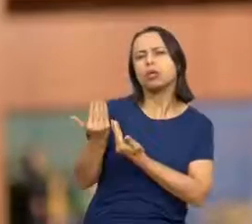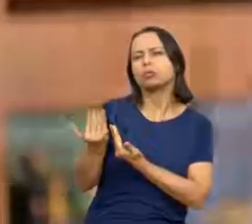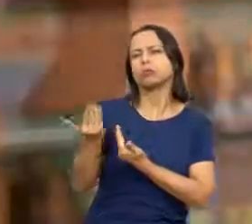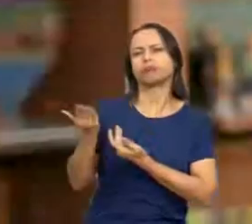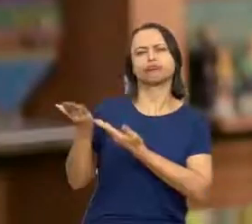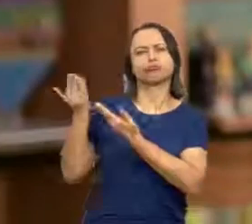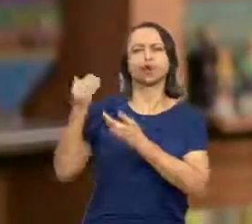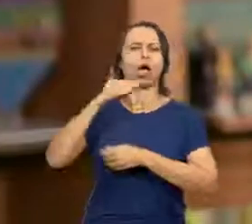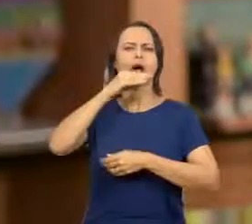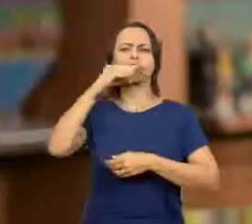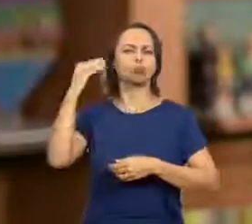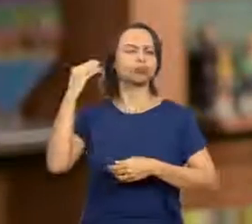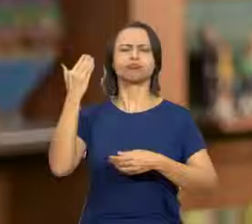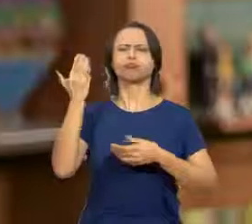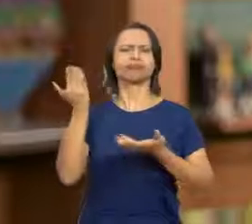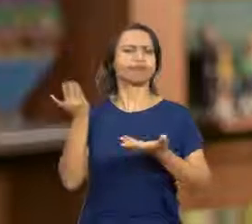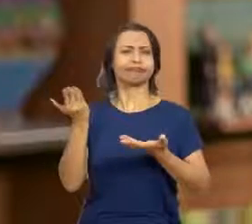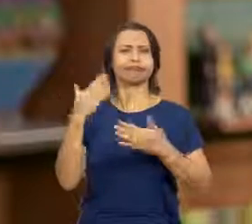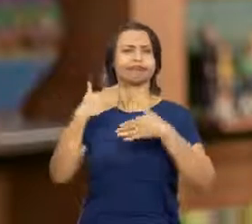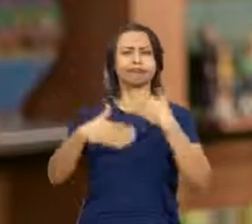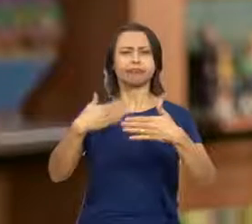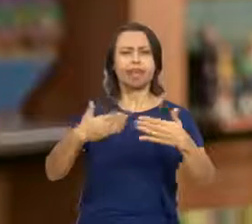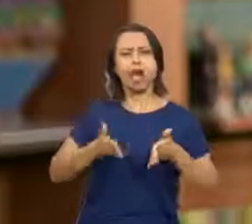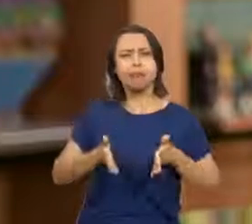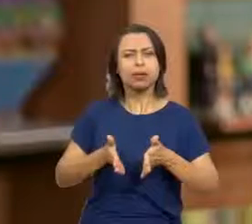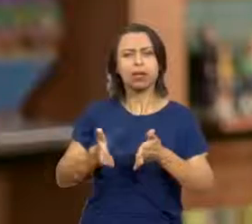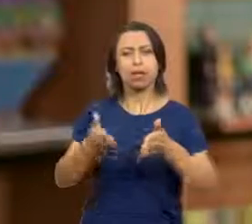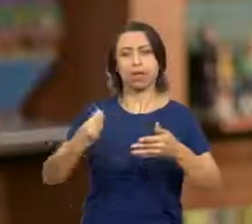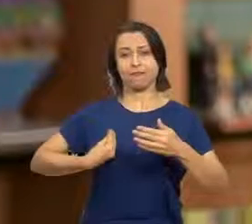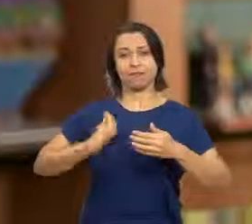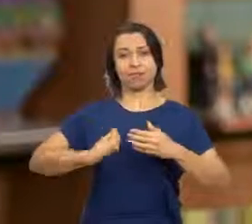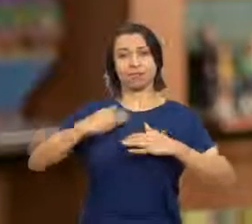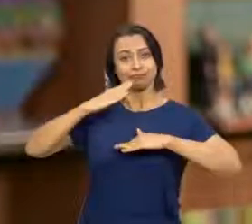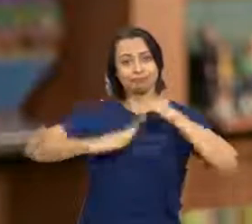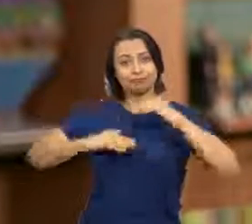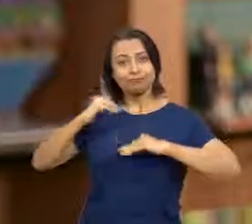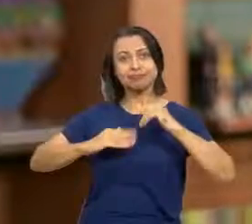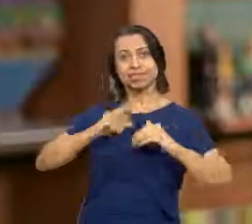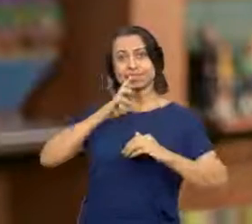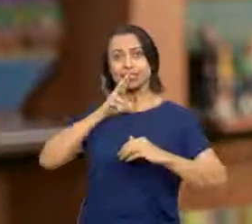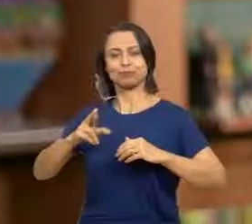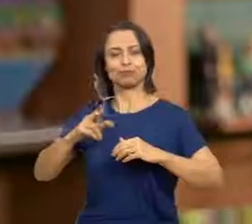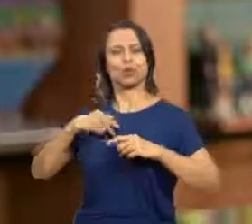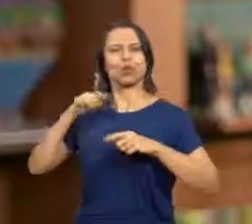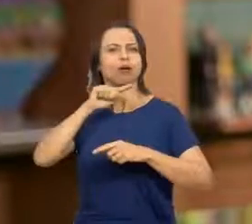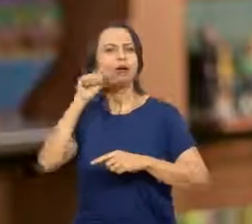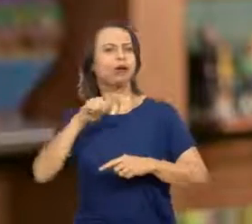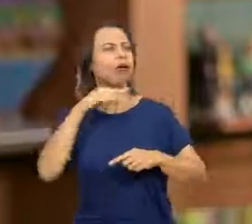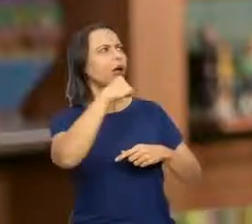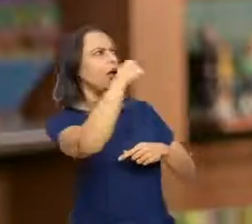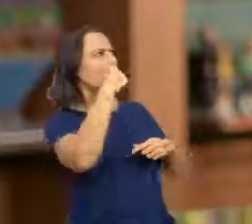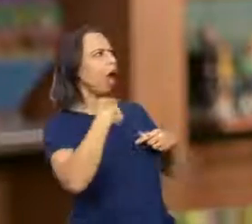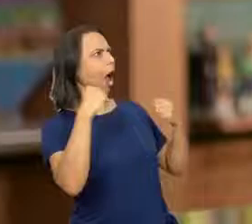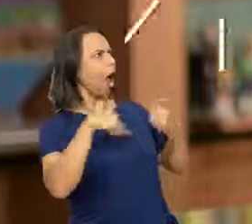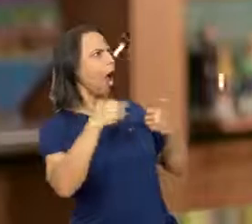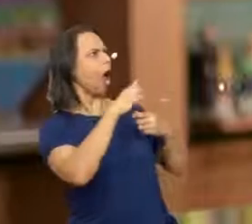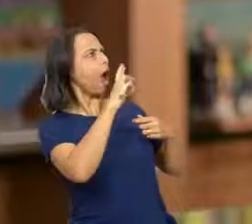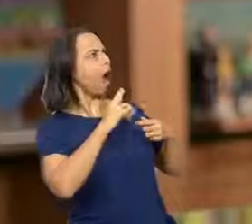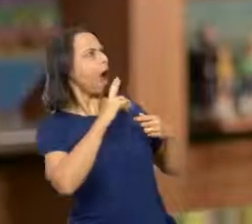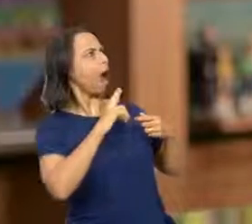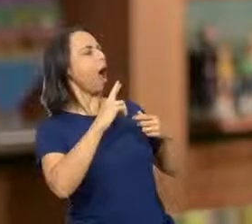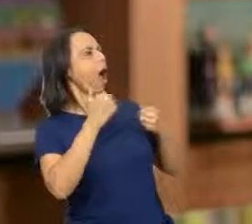ensino para criança, para adolescente, para jovem, para adulto, tem que percorrer esse caminho de